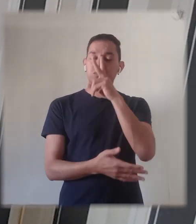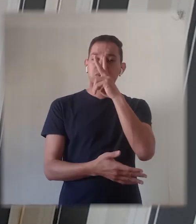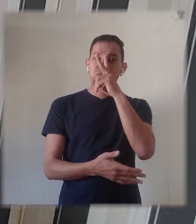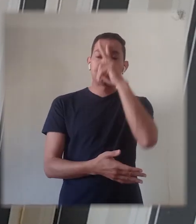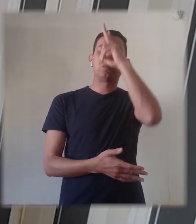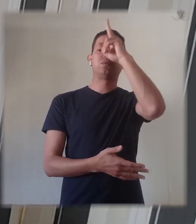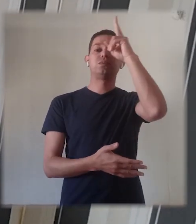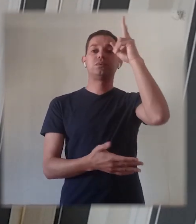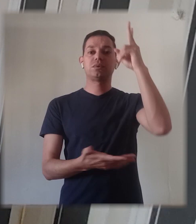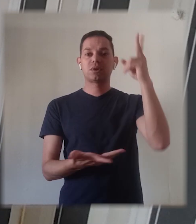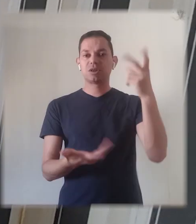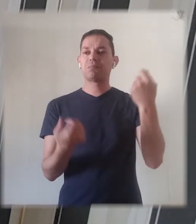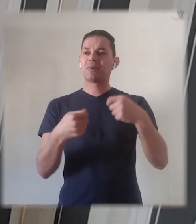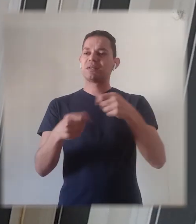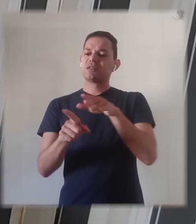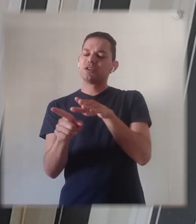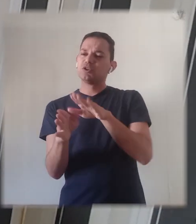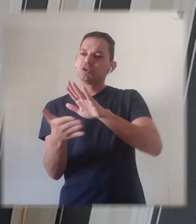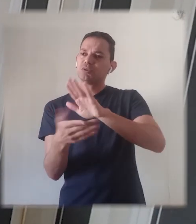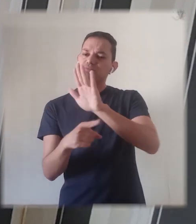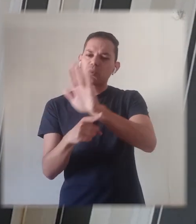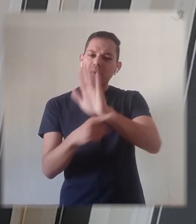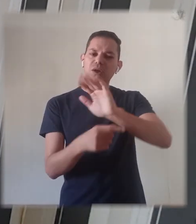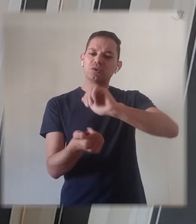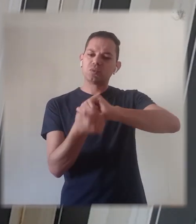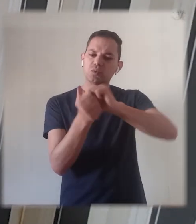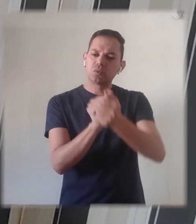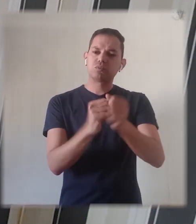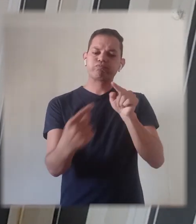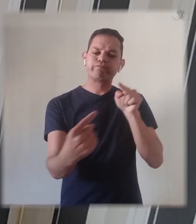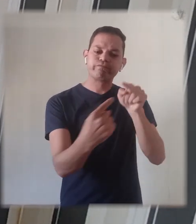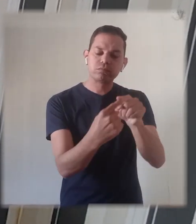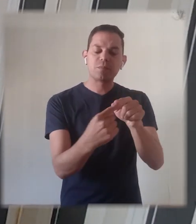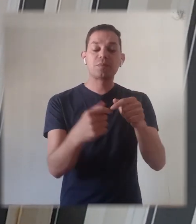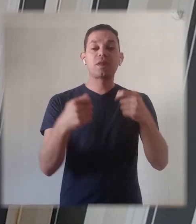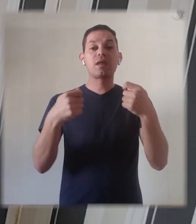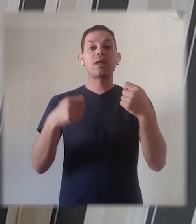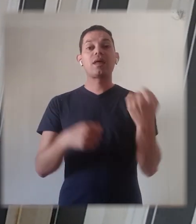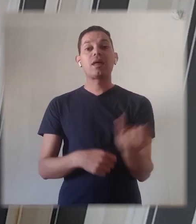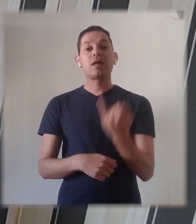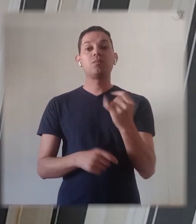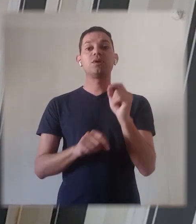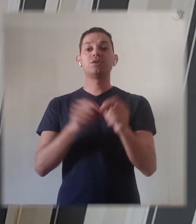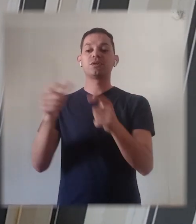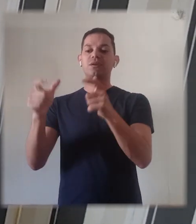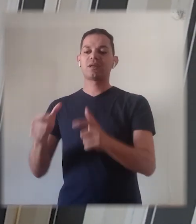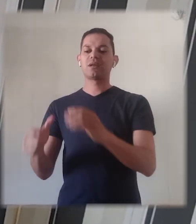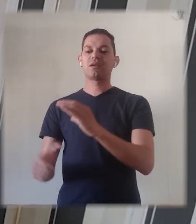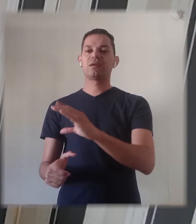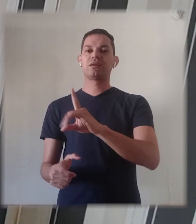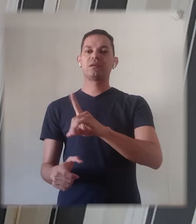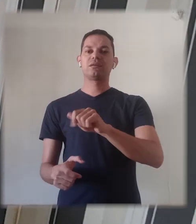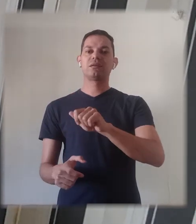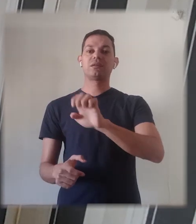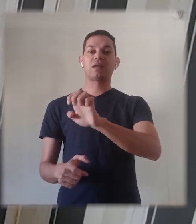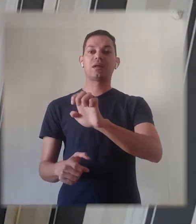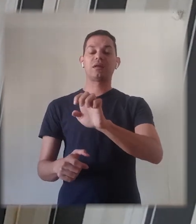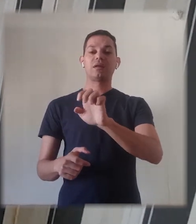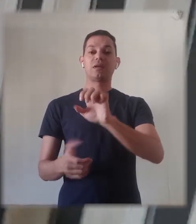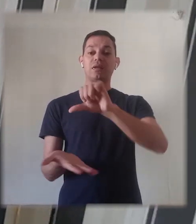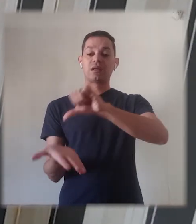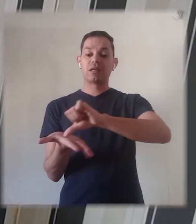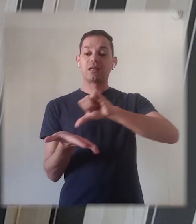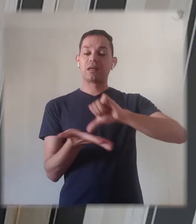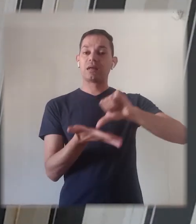mais intensos, que o aluno ele precisa de uma ajuda um pouco mais qualificada, é muito importante a gente recorrer à SEDAI, tá, nesse